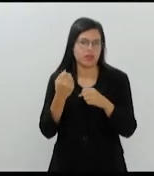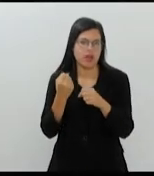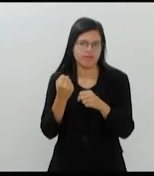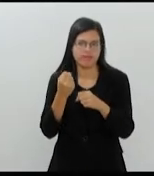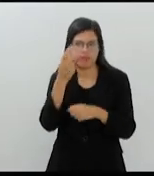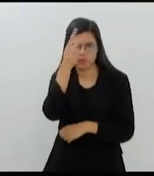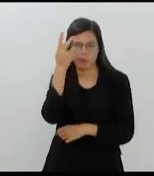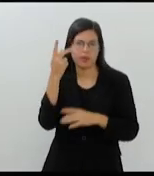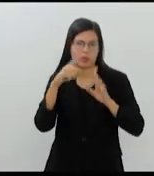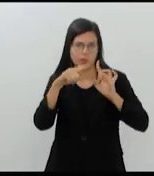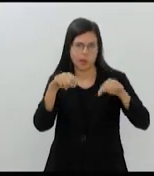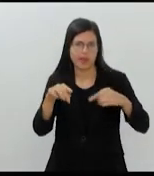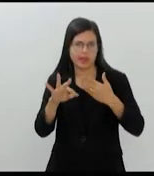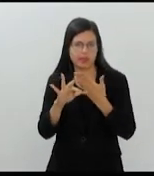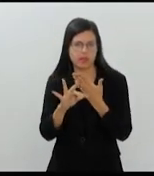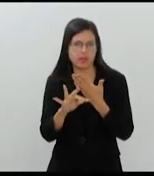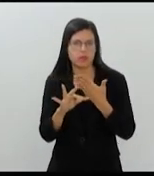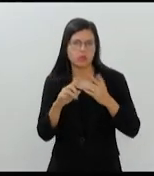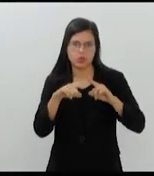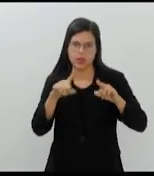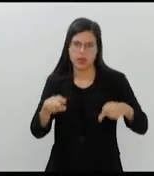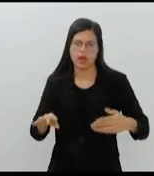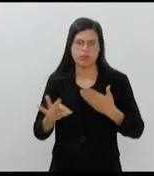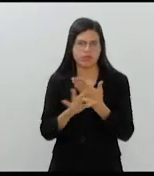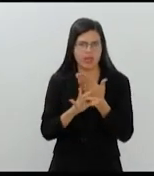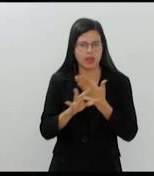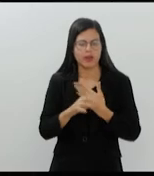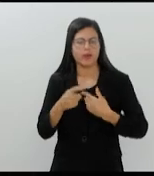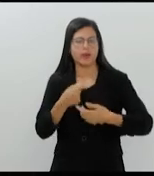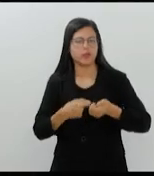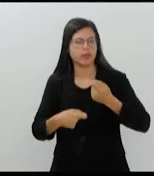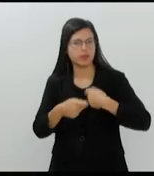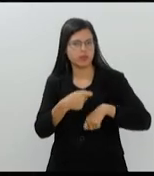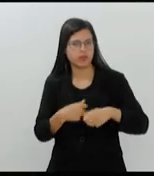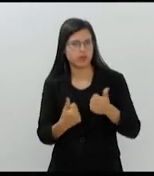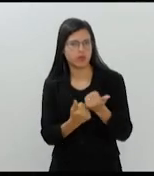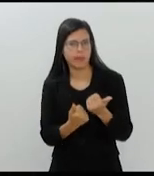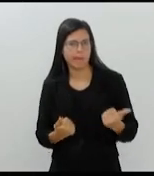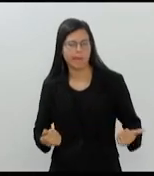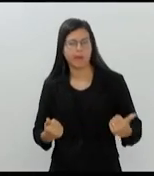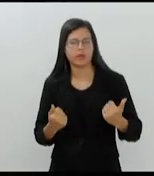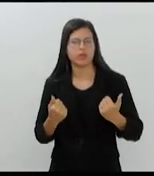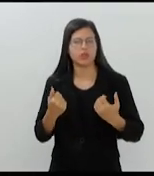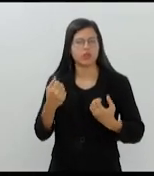mão de obra técnica, mão de obra administrativa, suporte de veículos, etc.